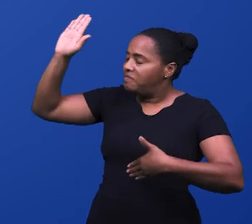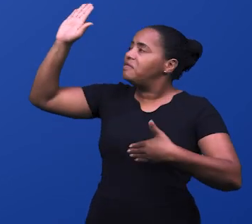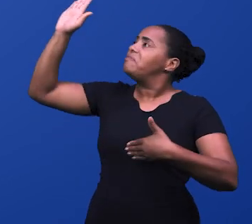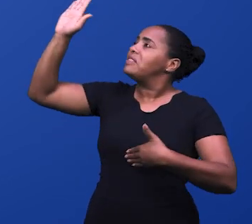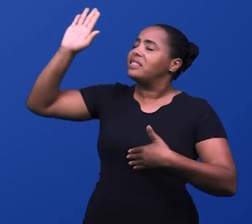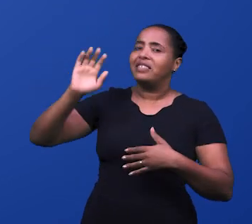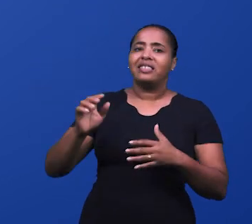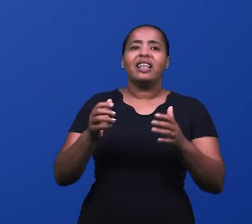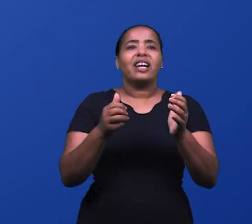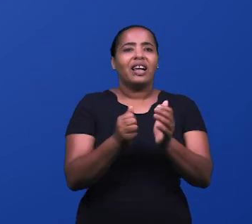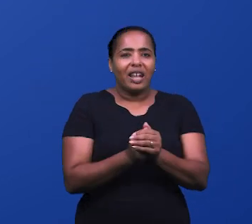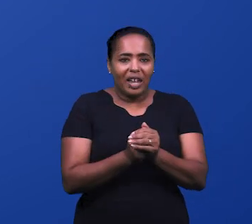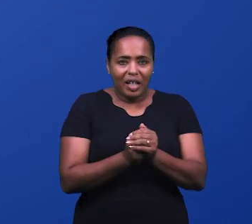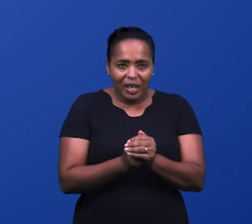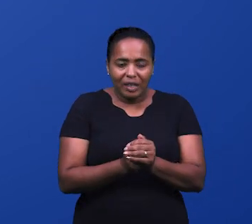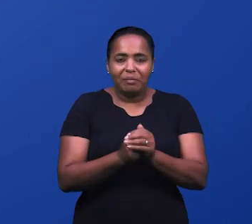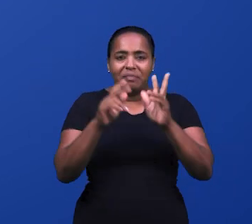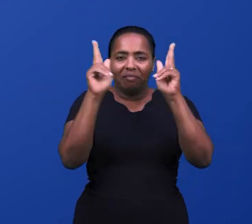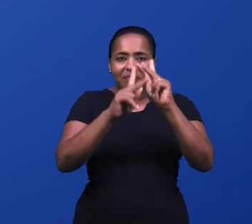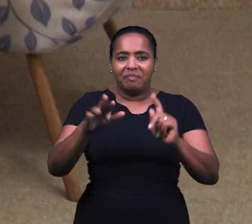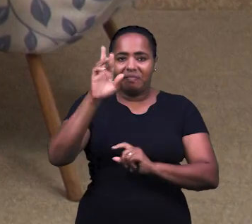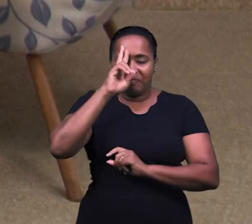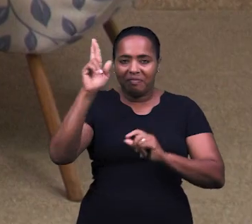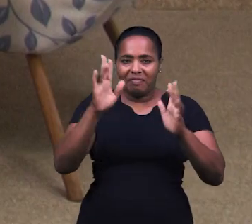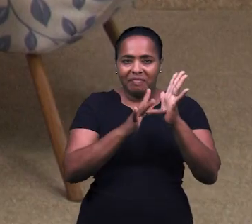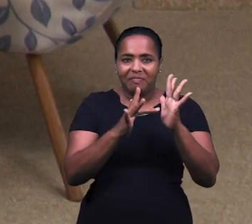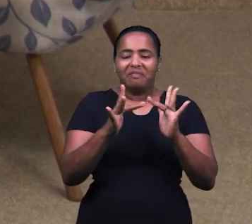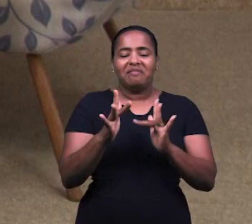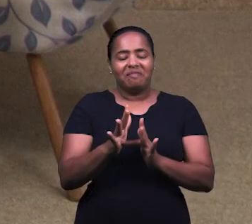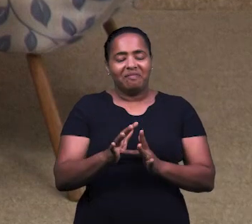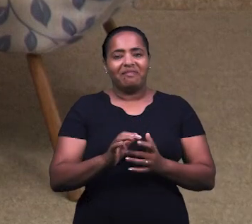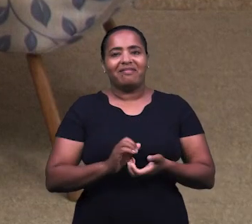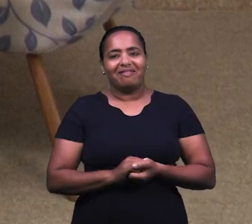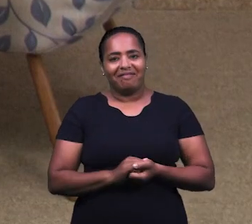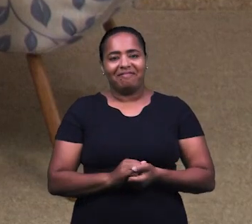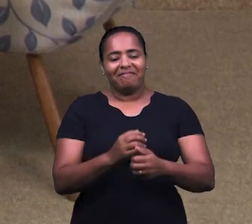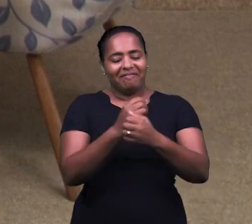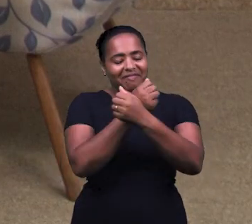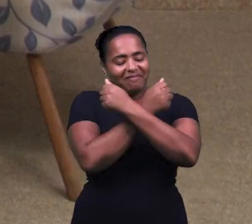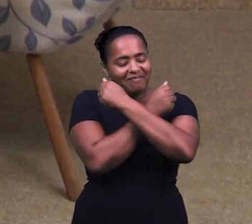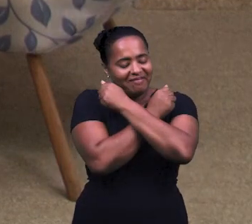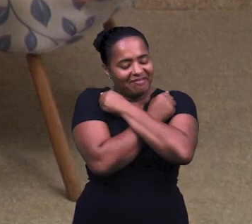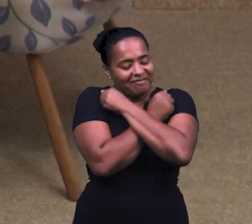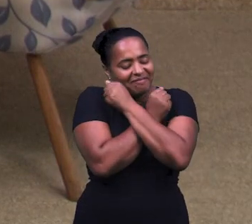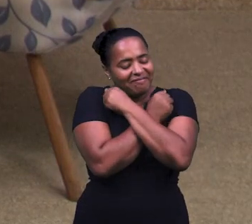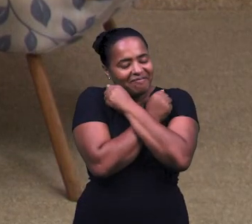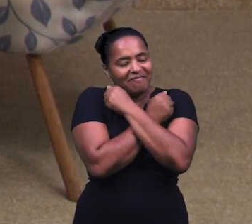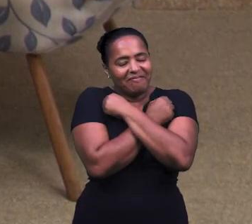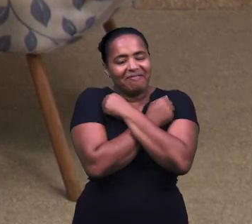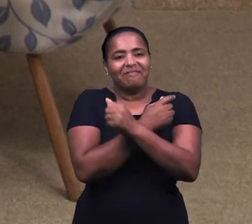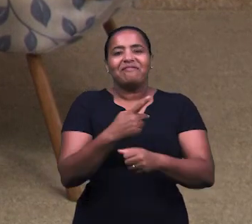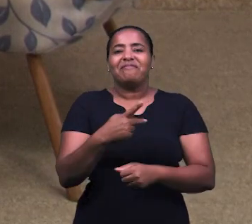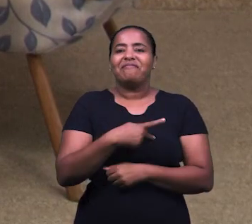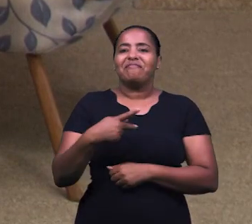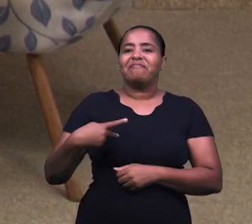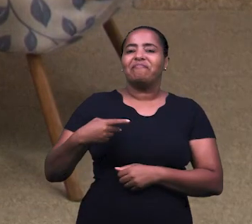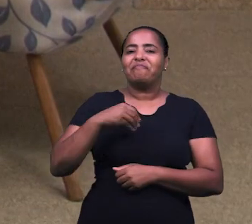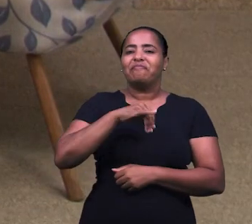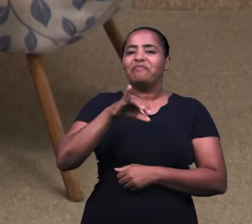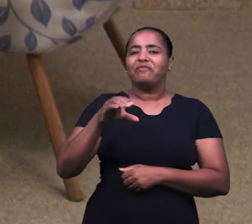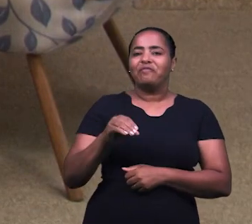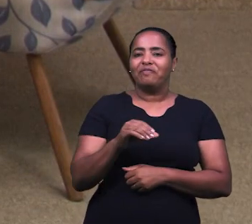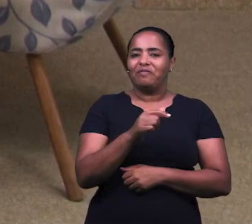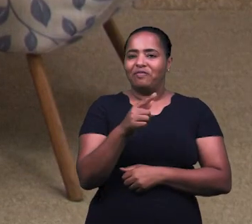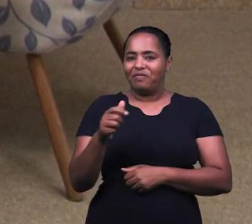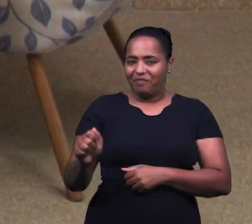aqui. Amém. A paz do Senhor Jesus. Glória a Jesus, meus irmãos. Quero aqui mandar um abraço para o nosso companheiro, pastor João